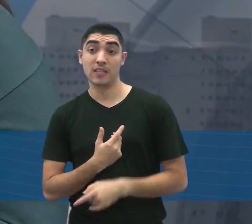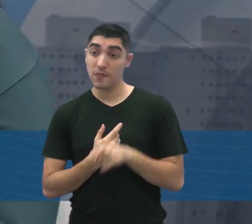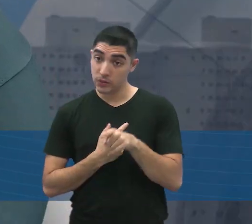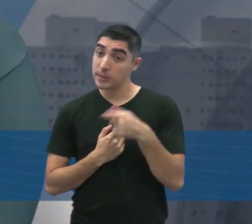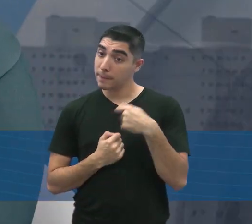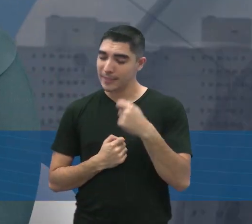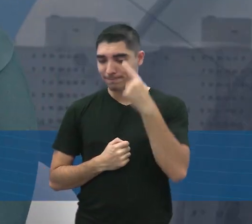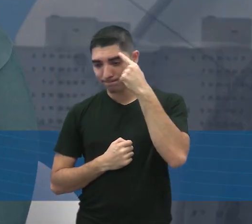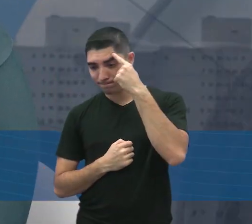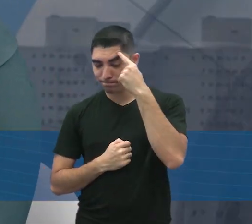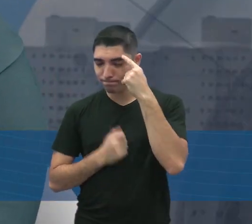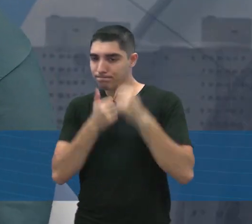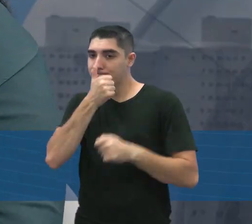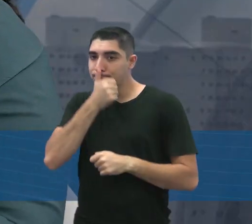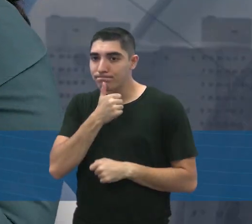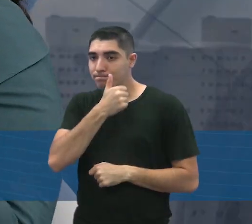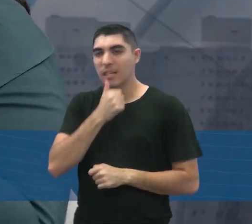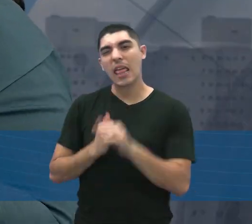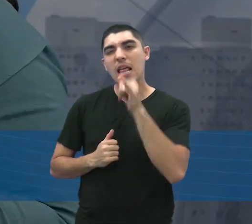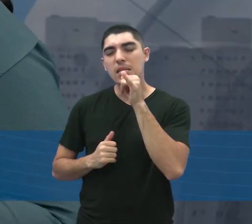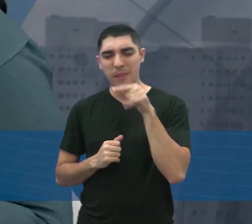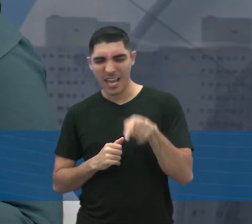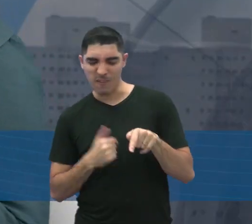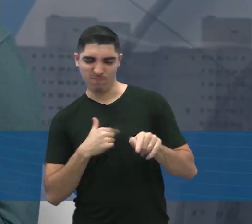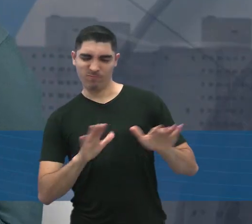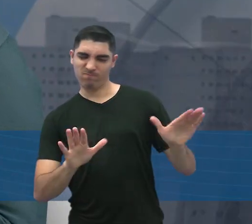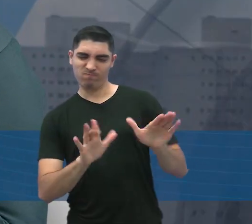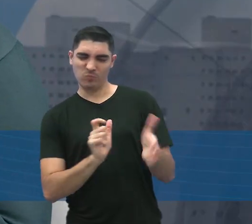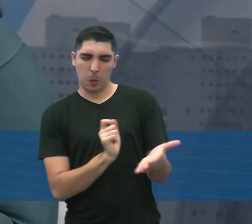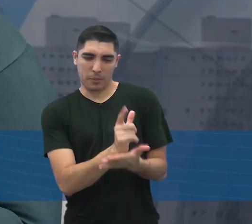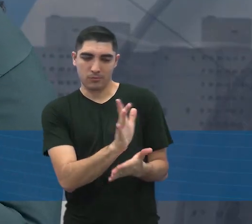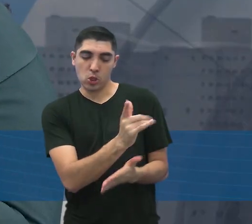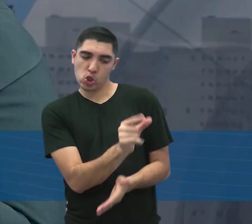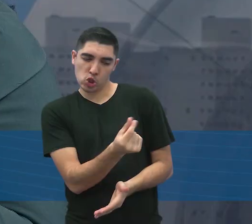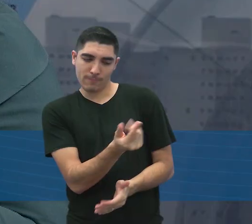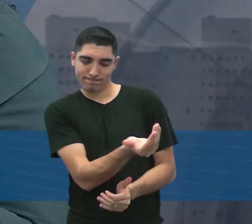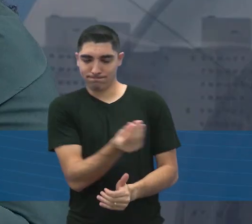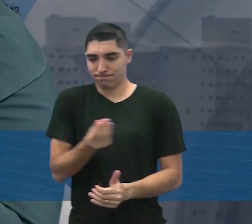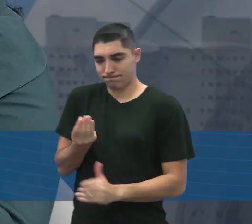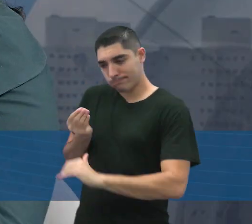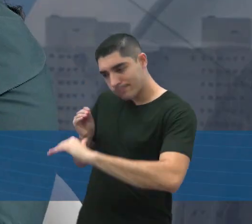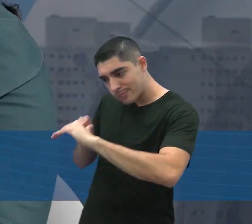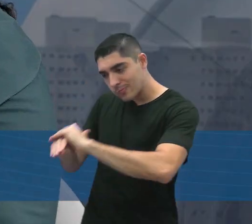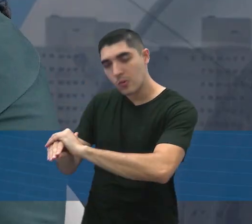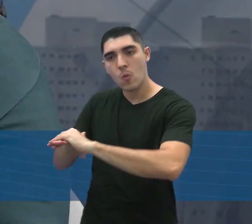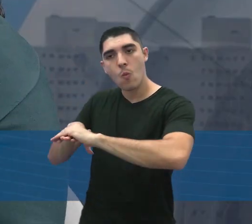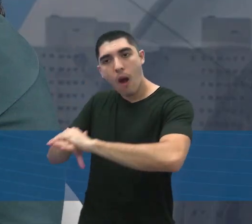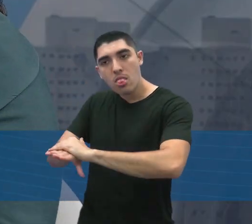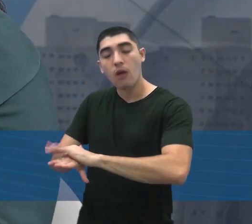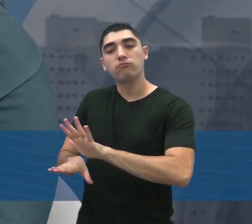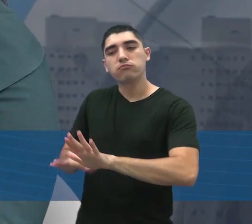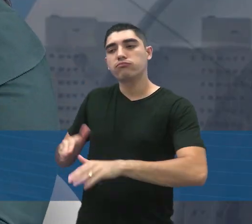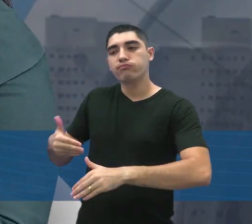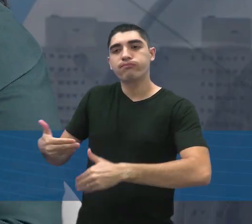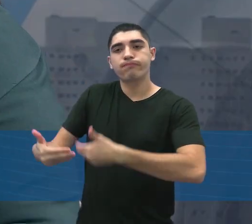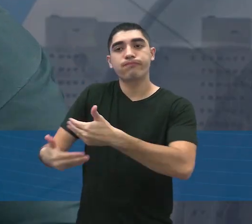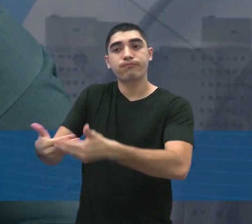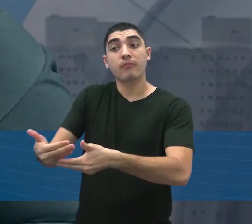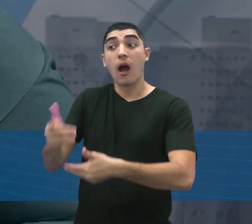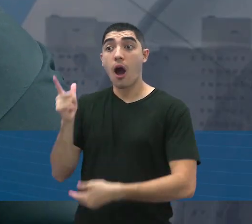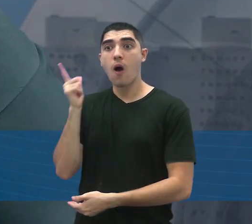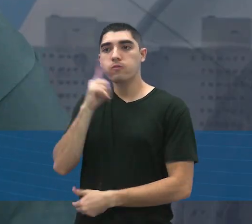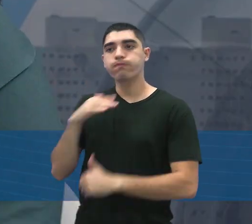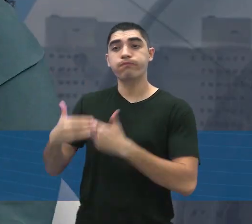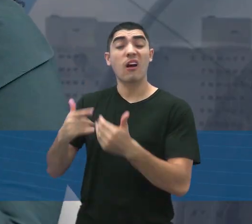com seriedade, né, e se eu não faço aqui um esforço aderente, às vezes eu fico muito tempo e não consigo juntar a reserva